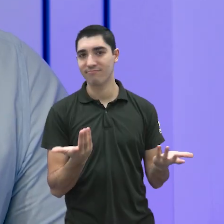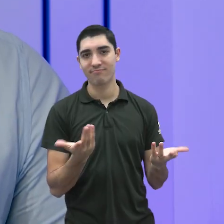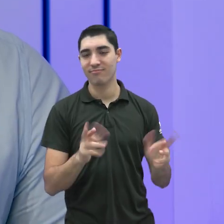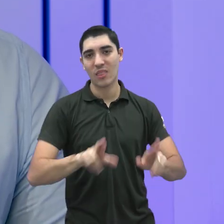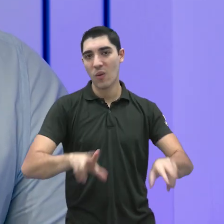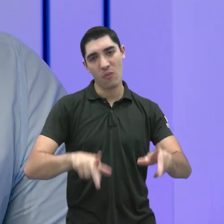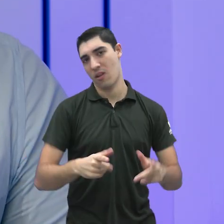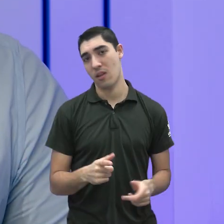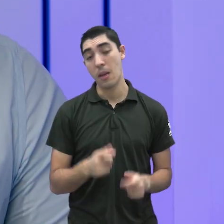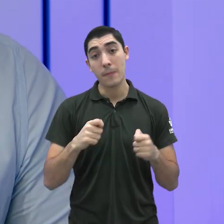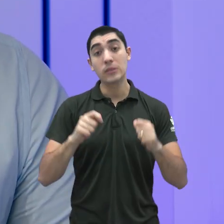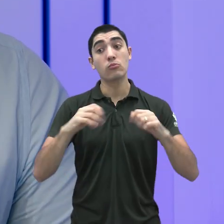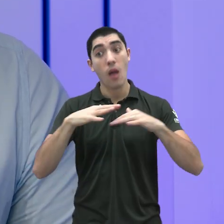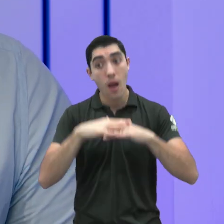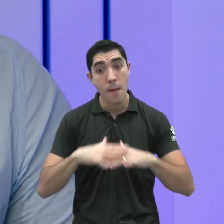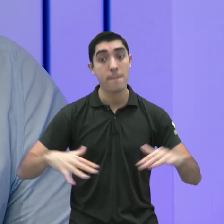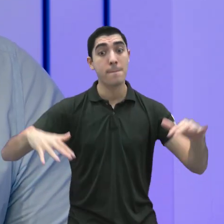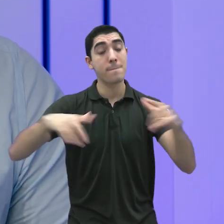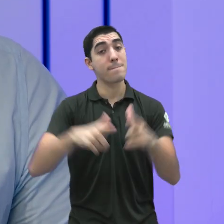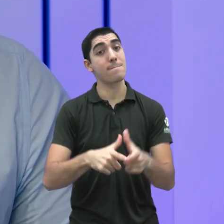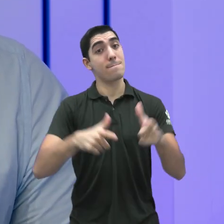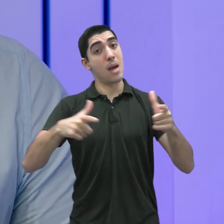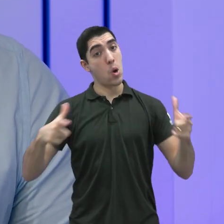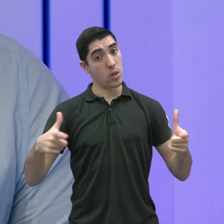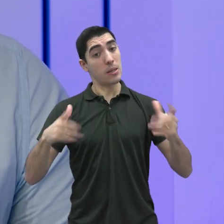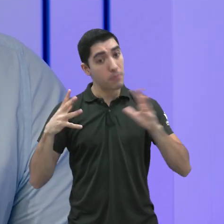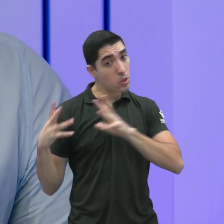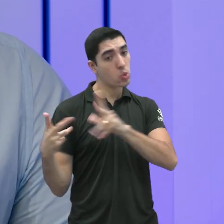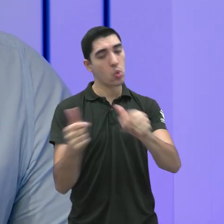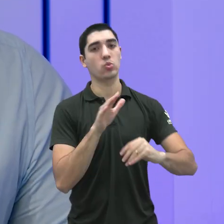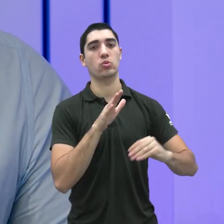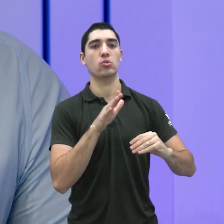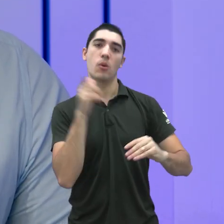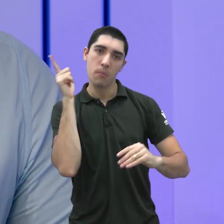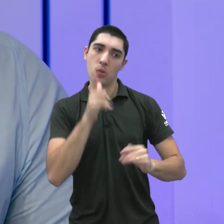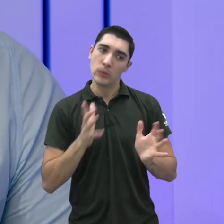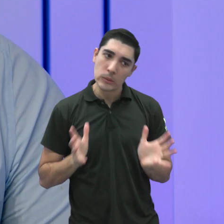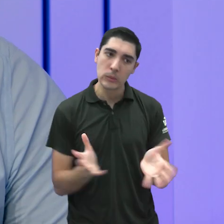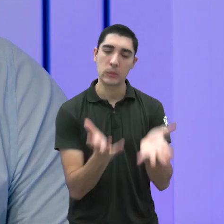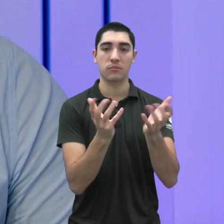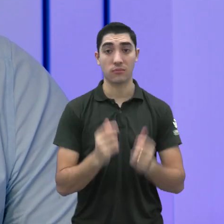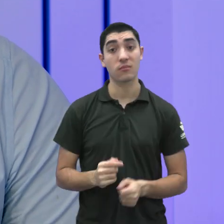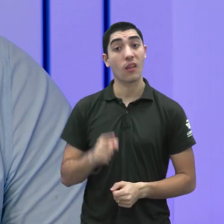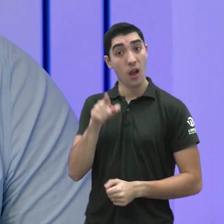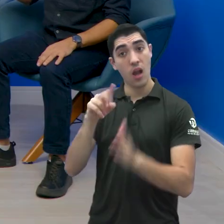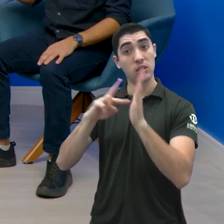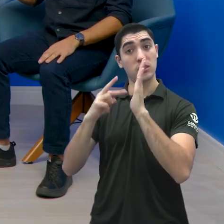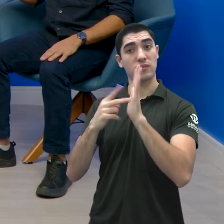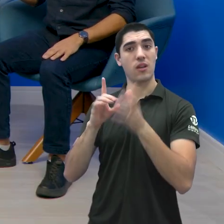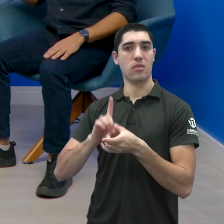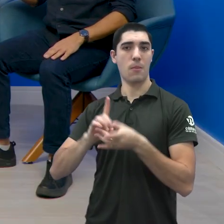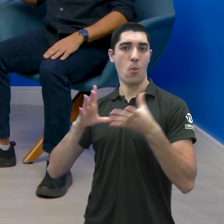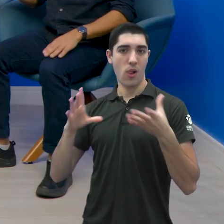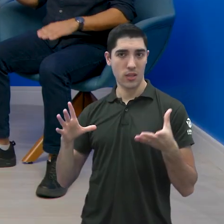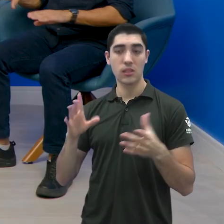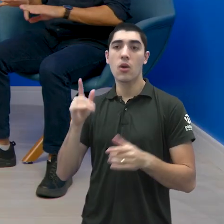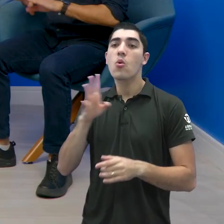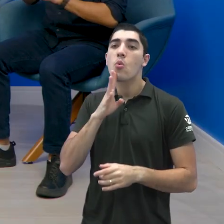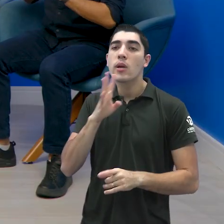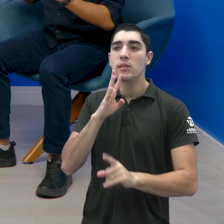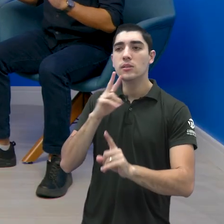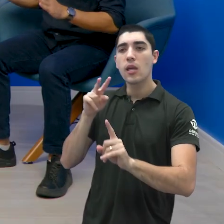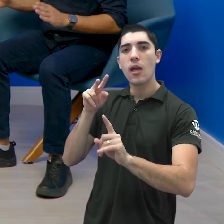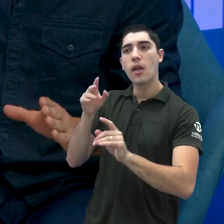os nossos pontos, diversos pontos que estão ali dentro do Conselho, tem que atingir a todo mundo que está na cidade. E isso é exatamente a democracia,